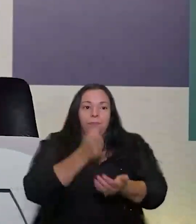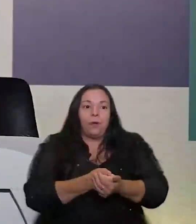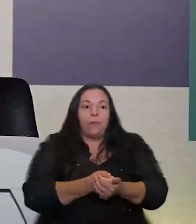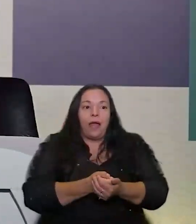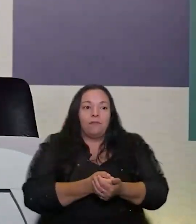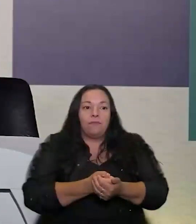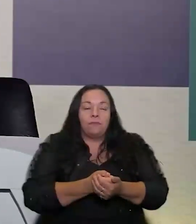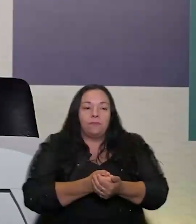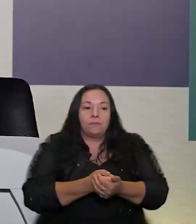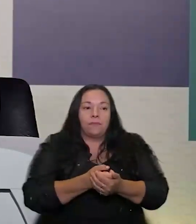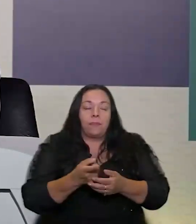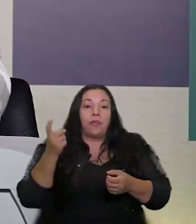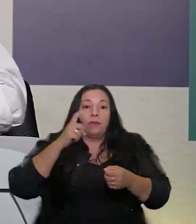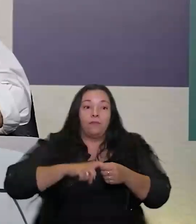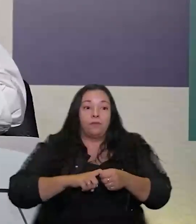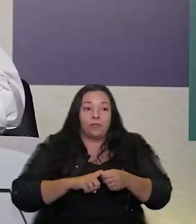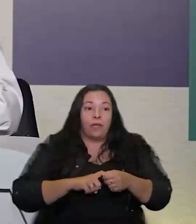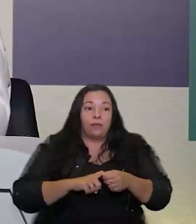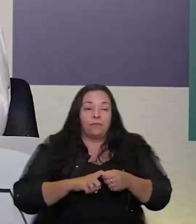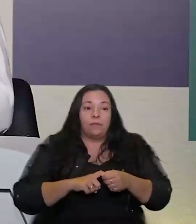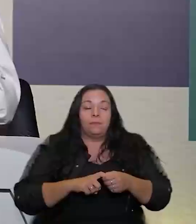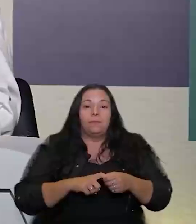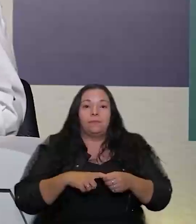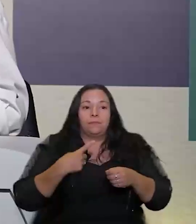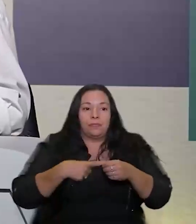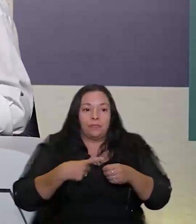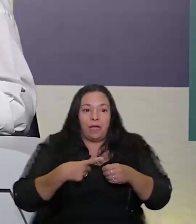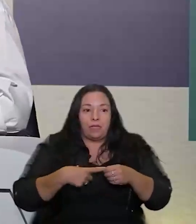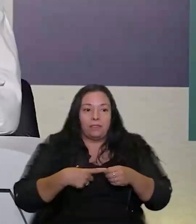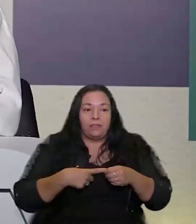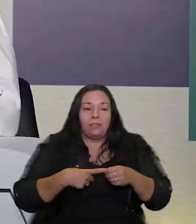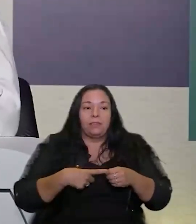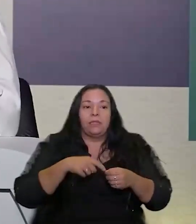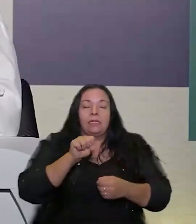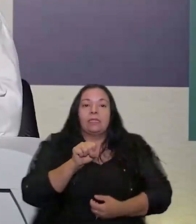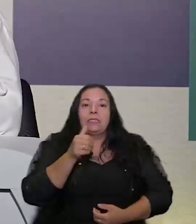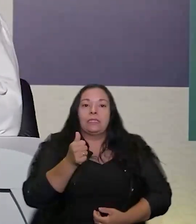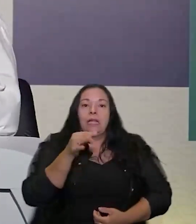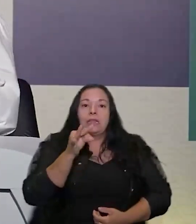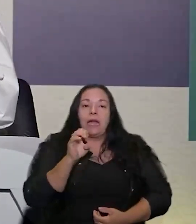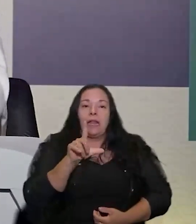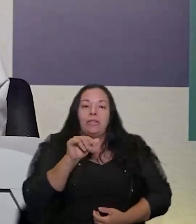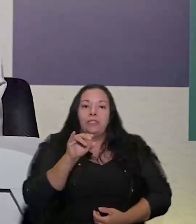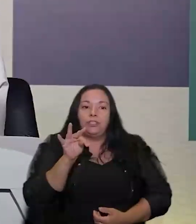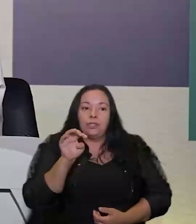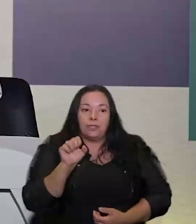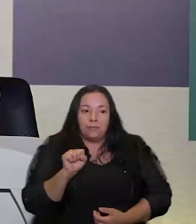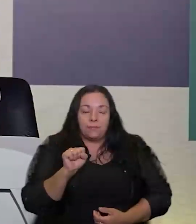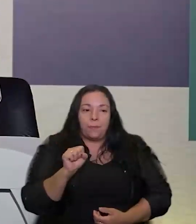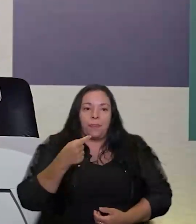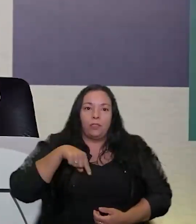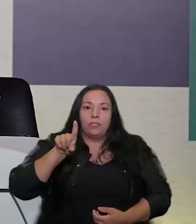eles voltavam para cidades satélites, chamadas de satélites não por acaso. Quando eu tive que